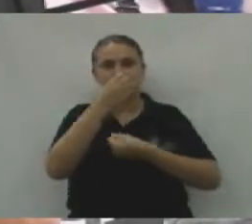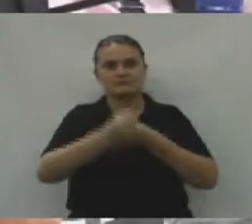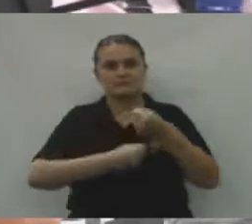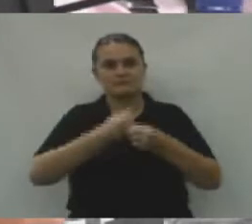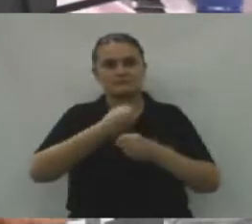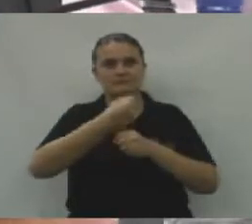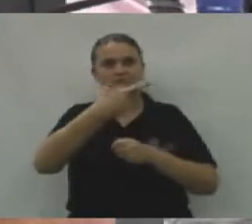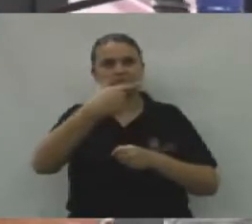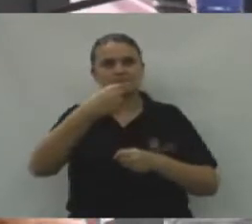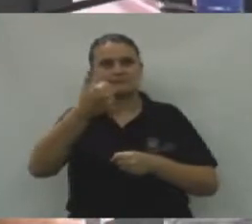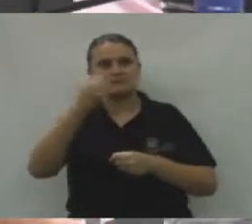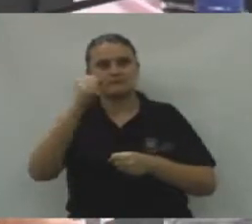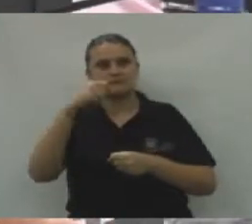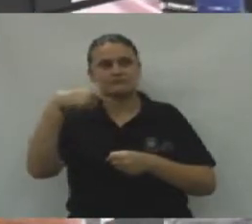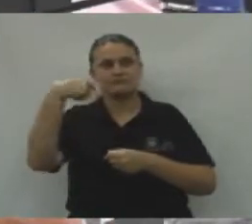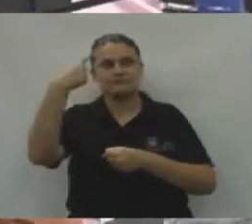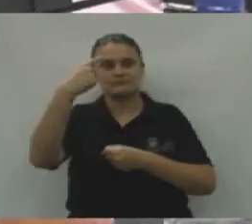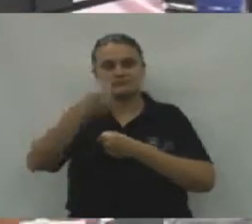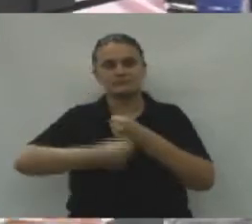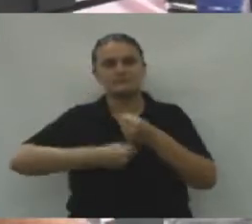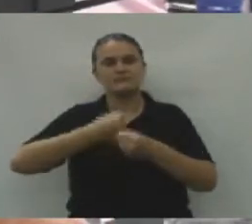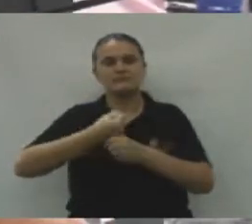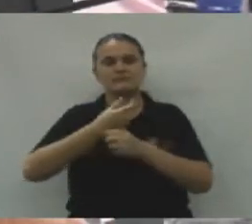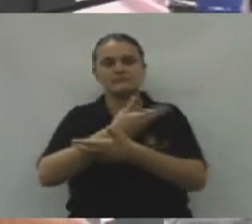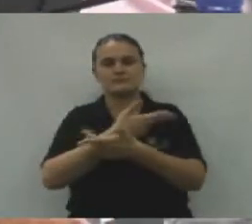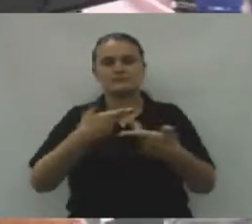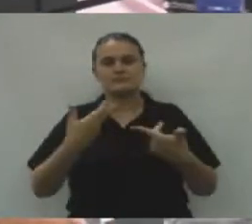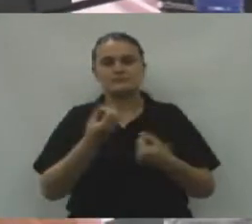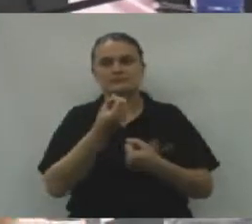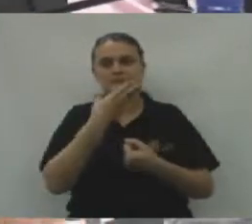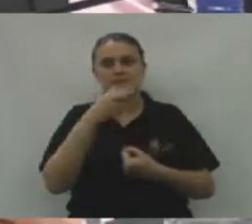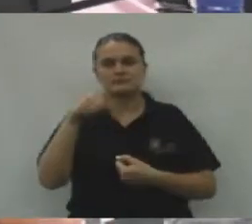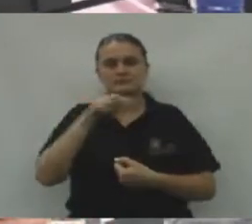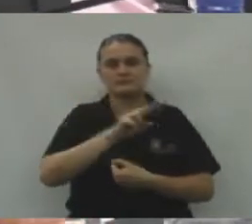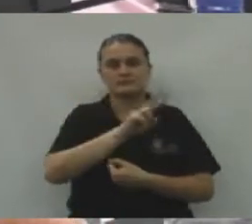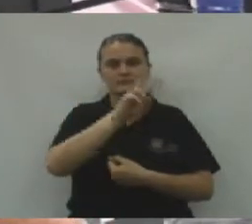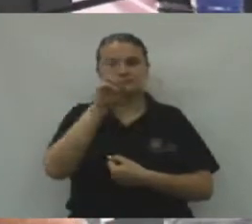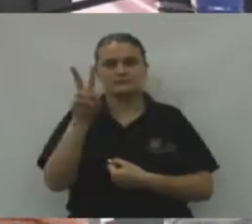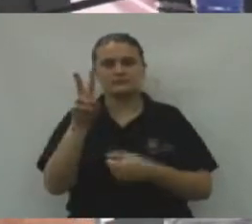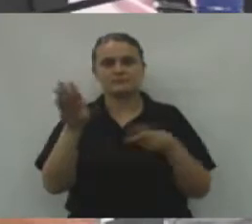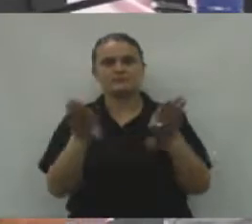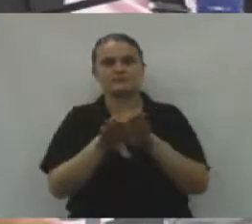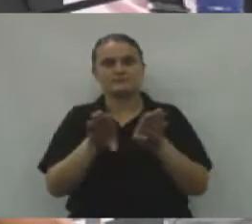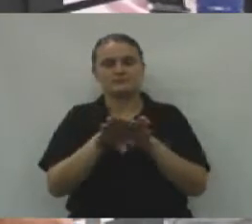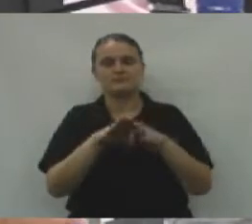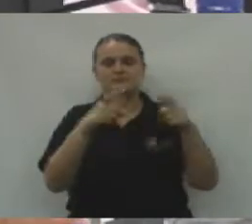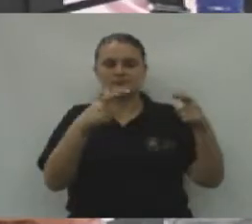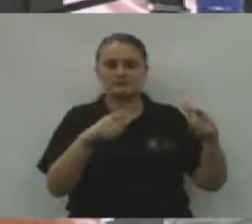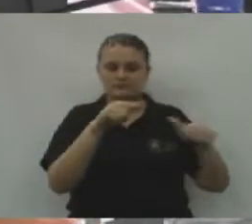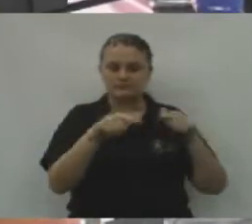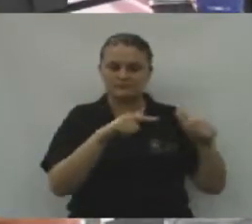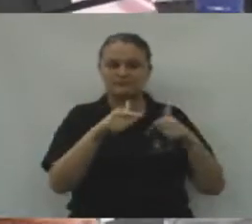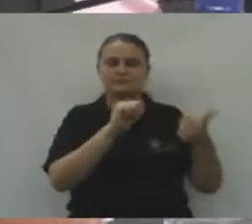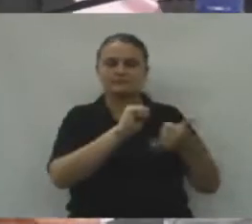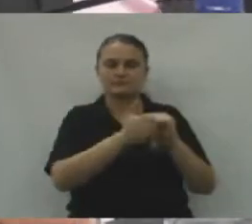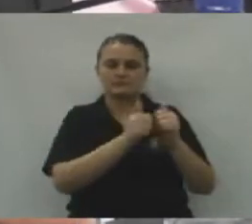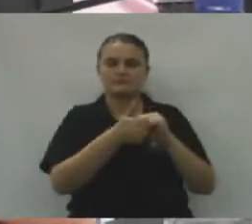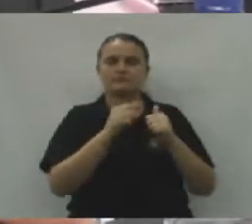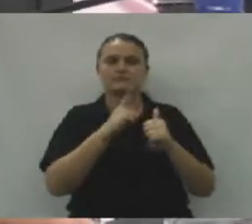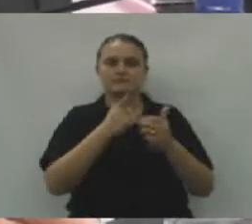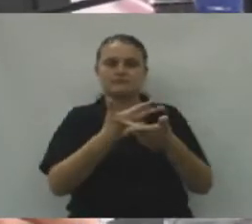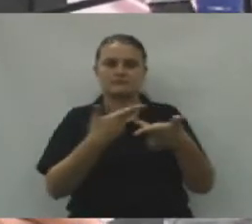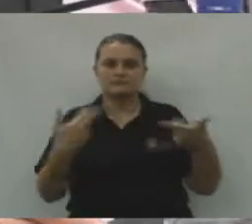Novo, e que o ano que vem seja repleto de coisas boas, né, para a União Vitória, principalmente na área de trabalho, no esporte, que está vindo